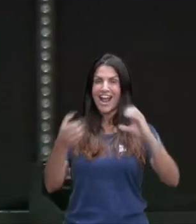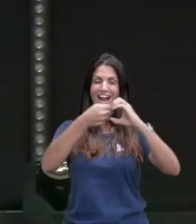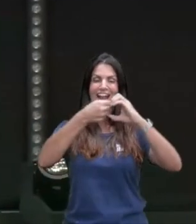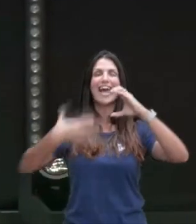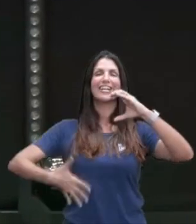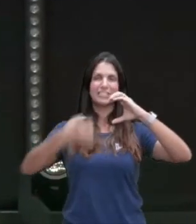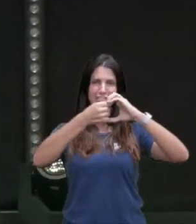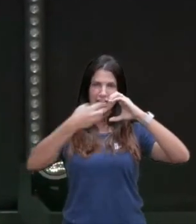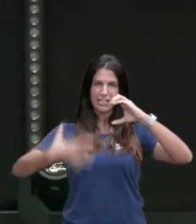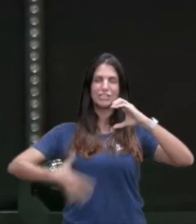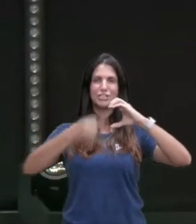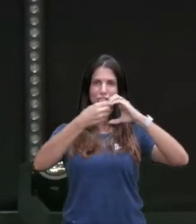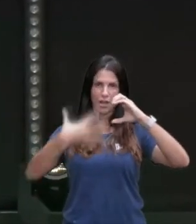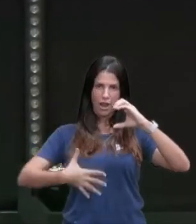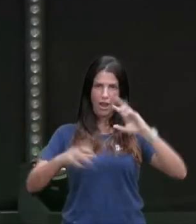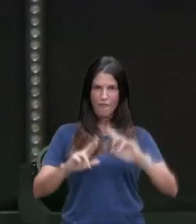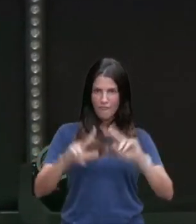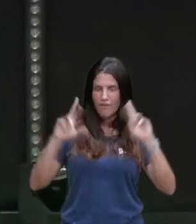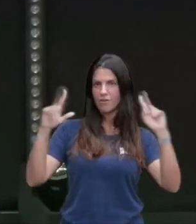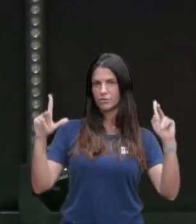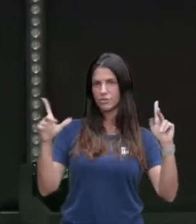designado para um propósito de Deus